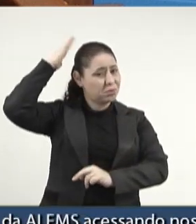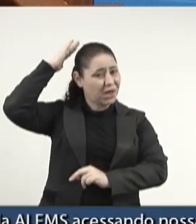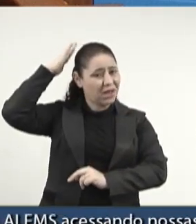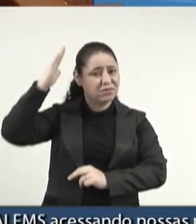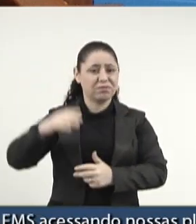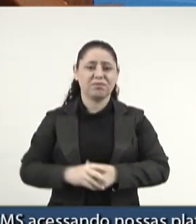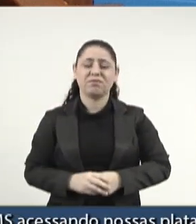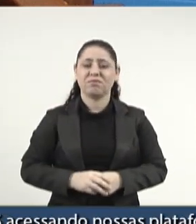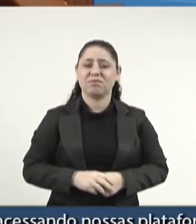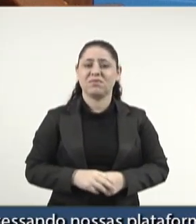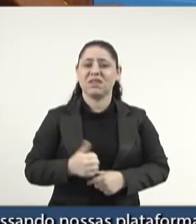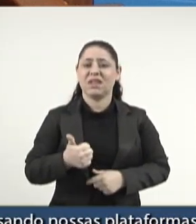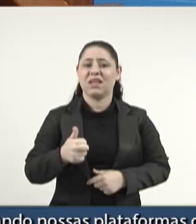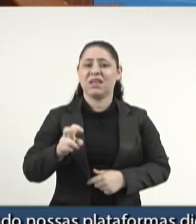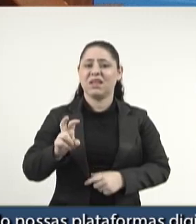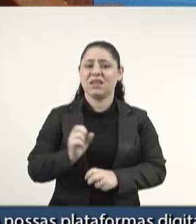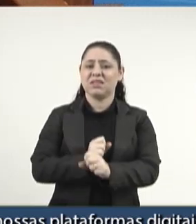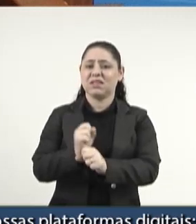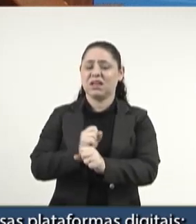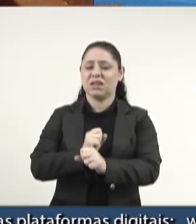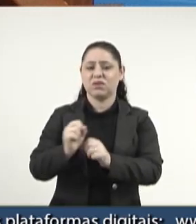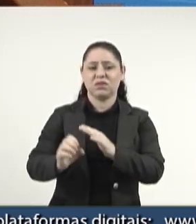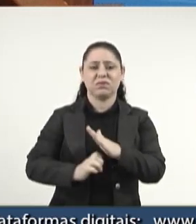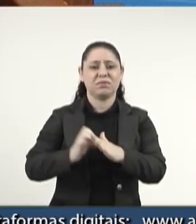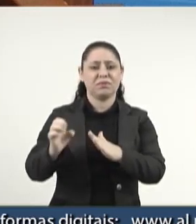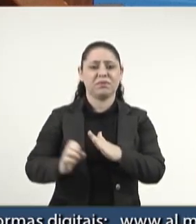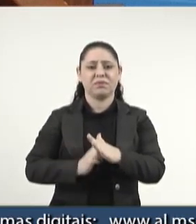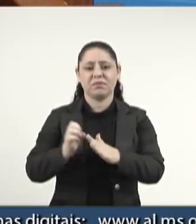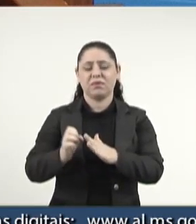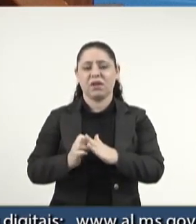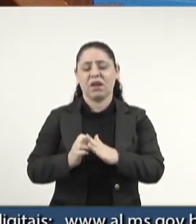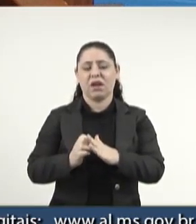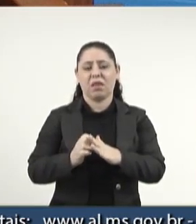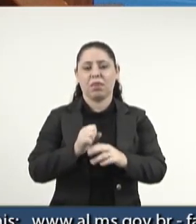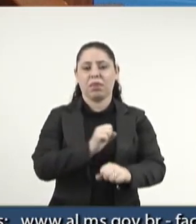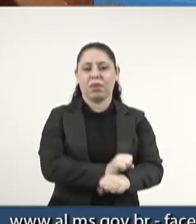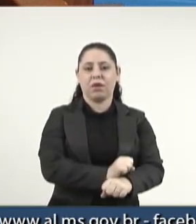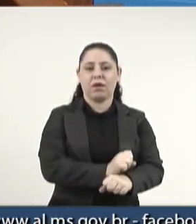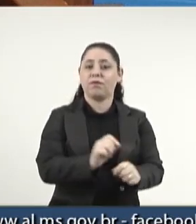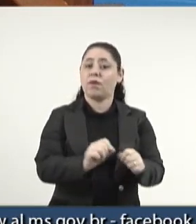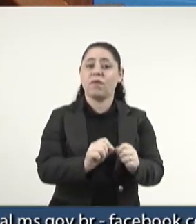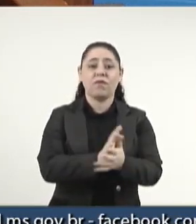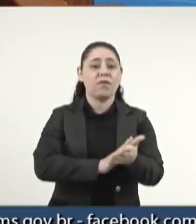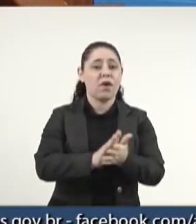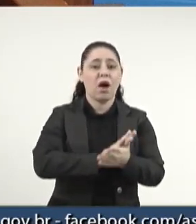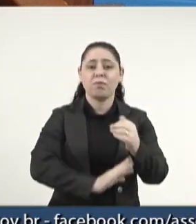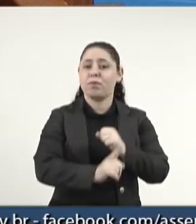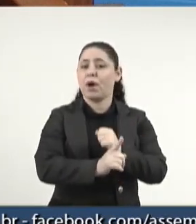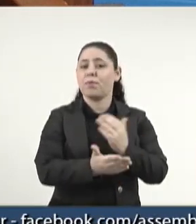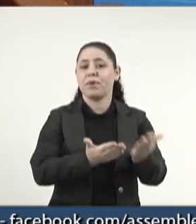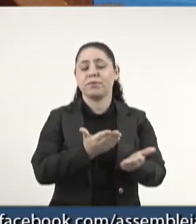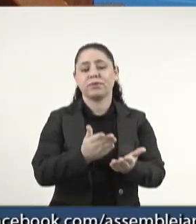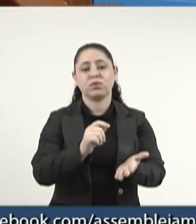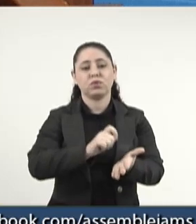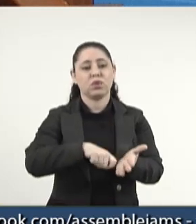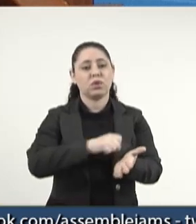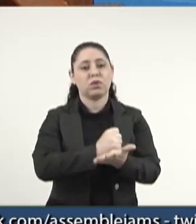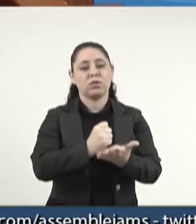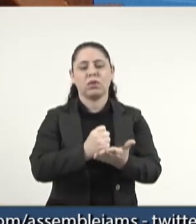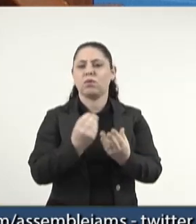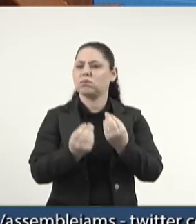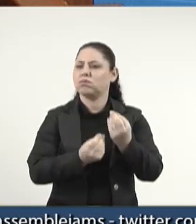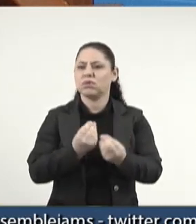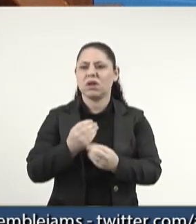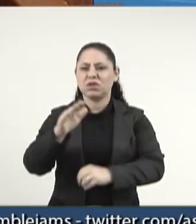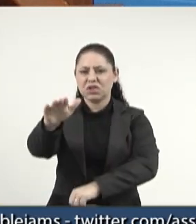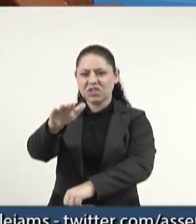Razuc. 15 anos essa empresa era desativada e não prestava nenhum tipo de contrato. Como